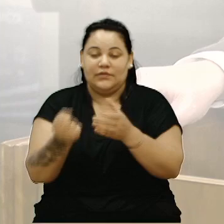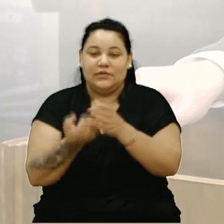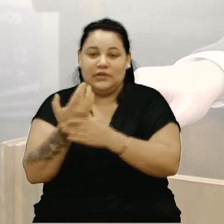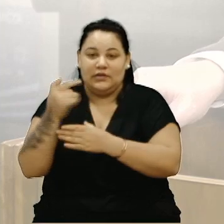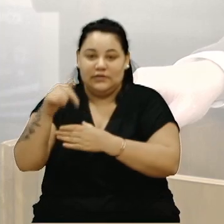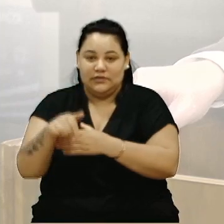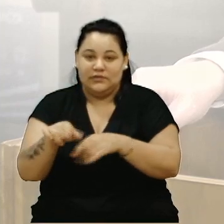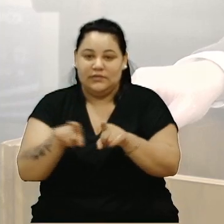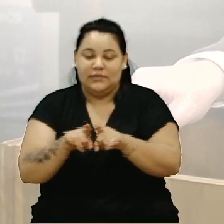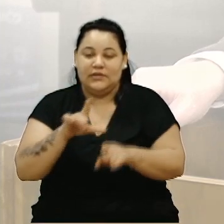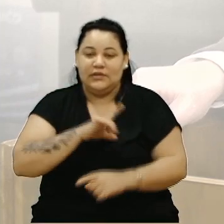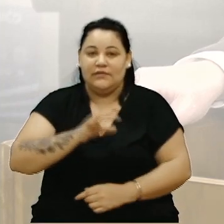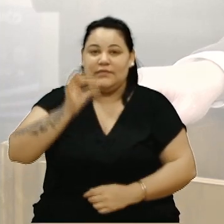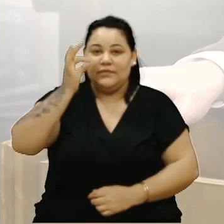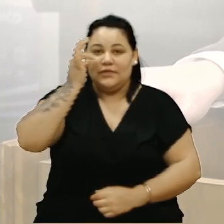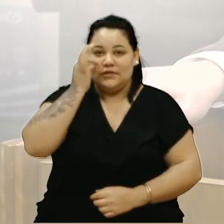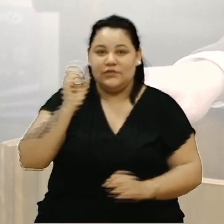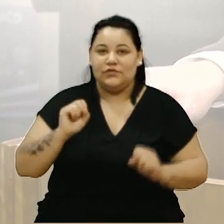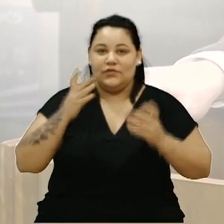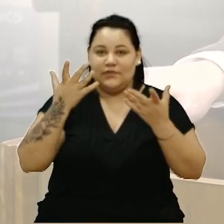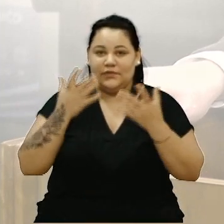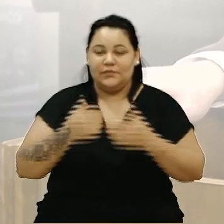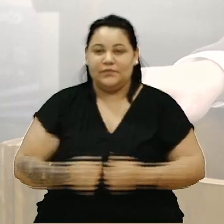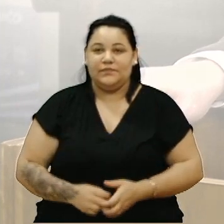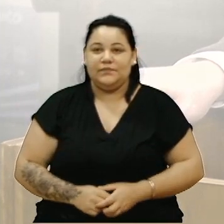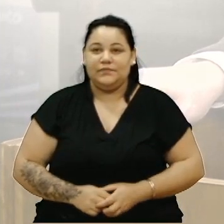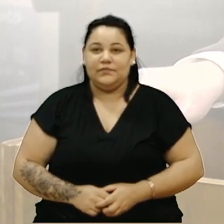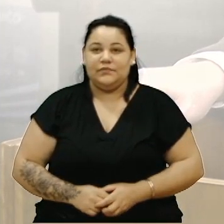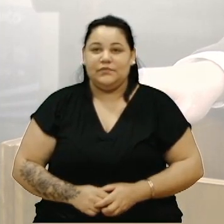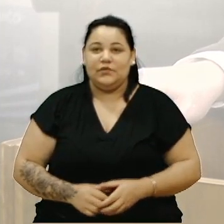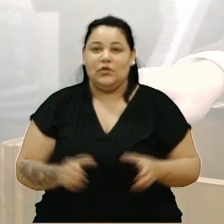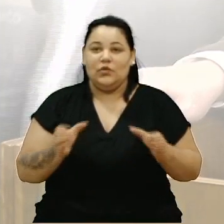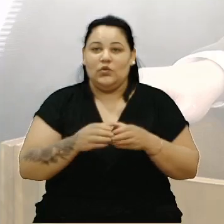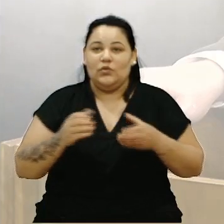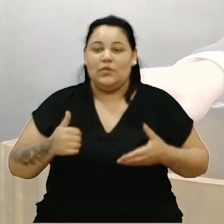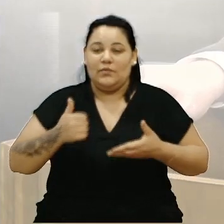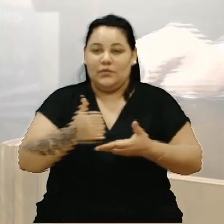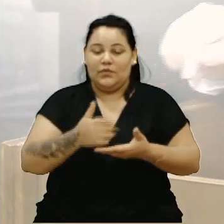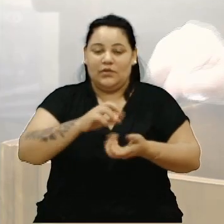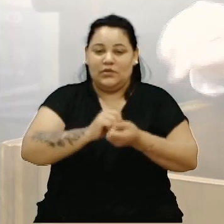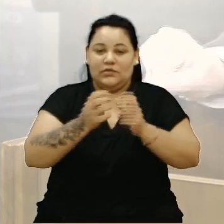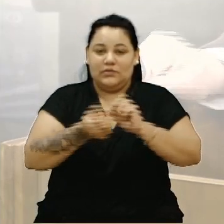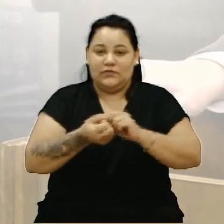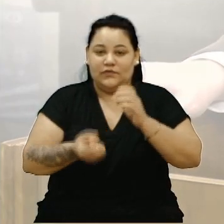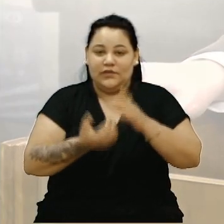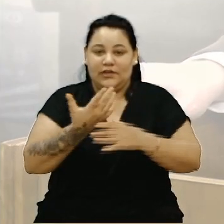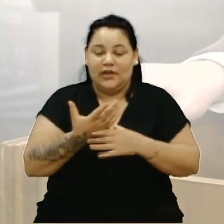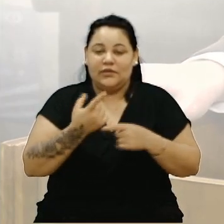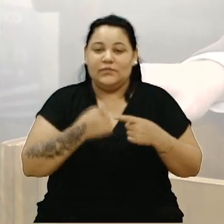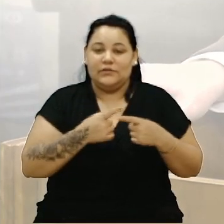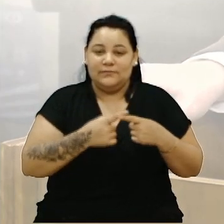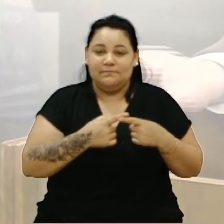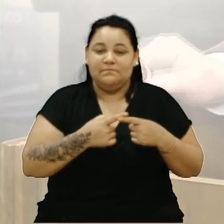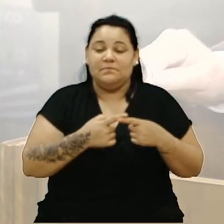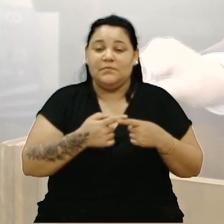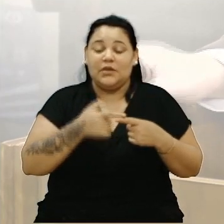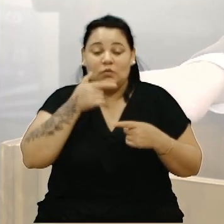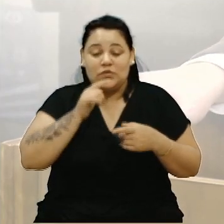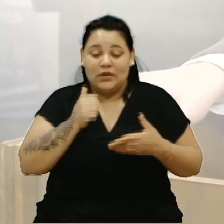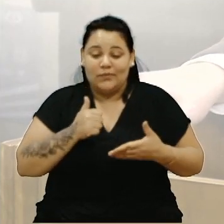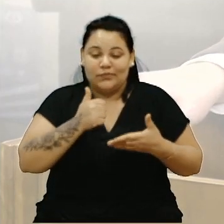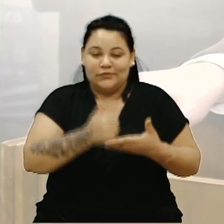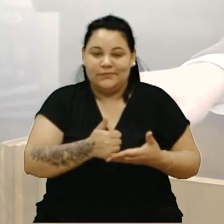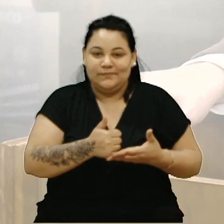e esteve presente também neste evento. A Frente Parlamentar em Apoio ao Artesão foi criada justamente para apoiar,